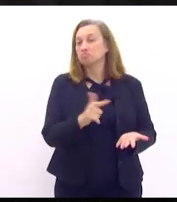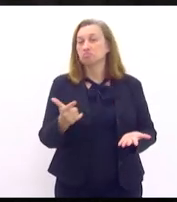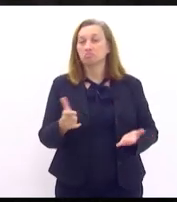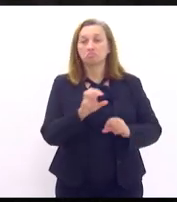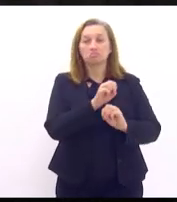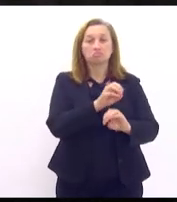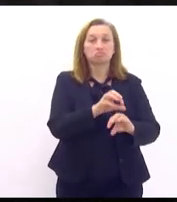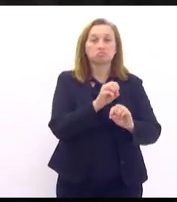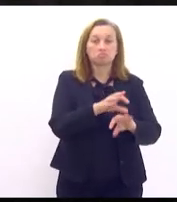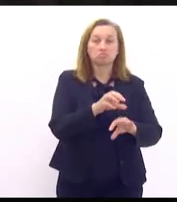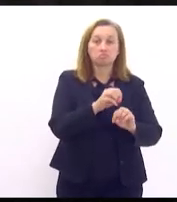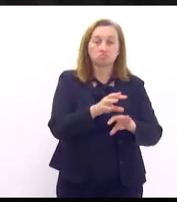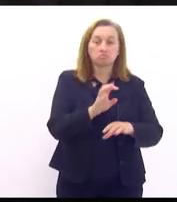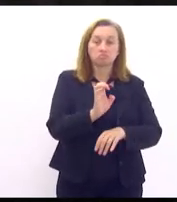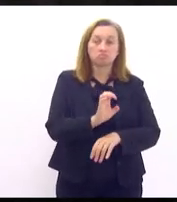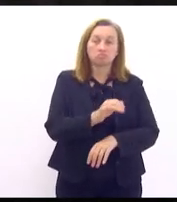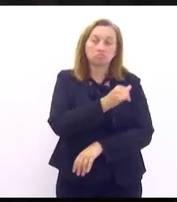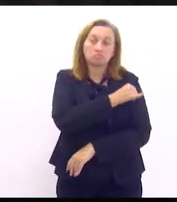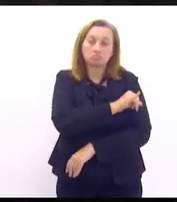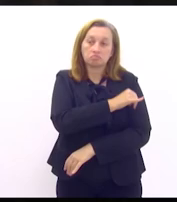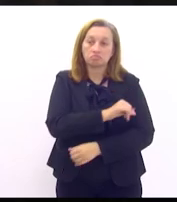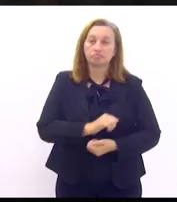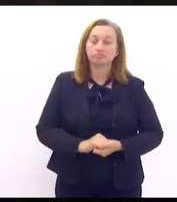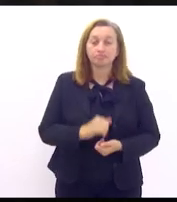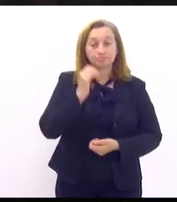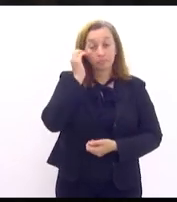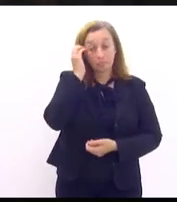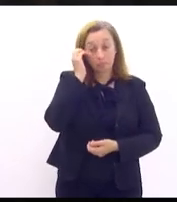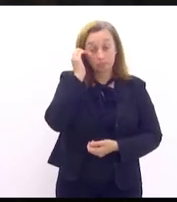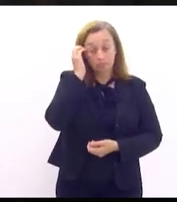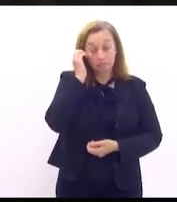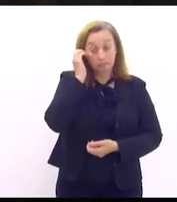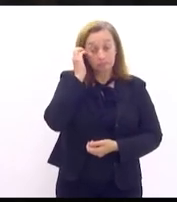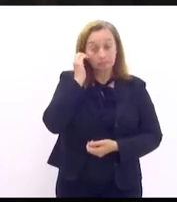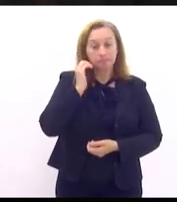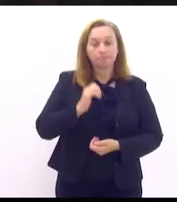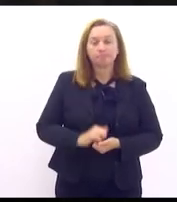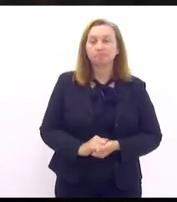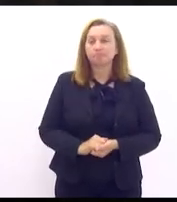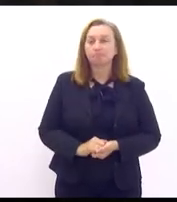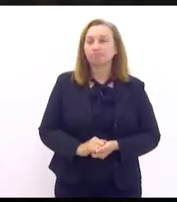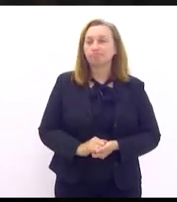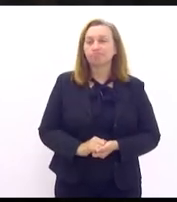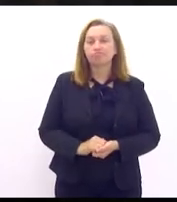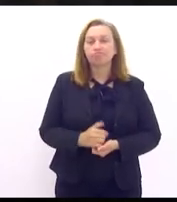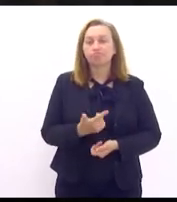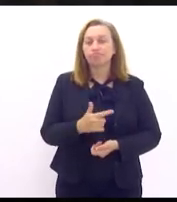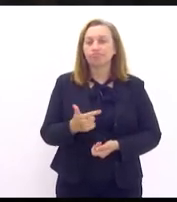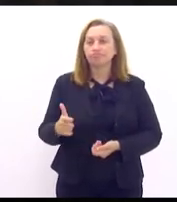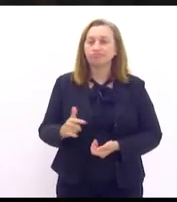a educação do nosso Rio de Janeiro. Não tem perspectiva